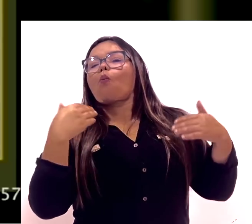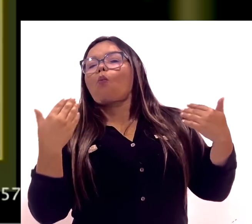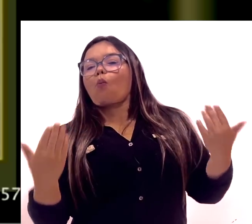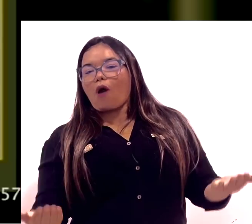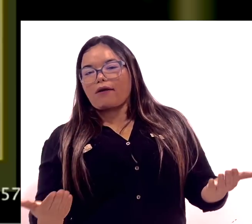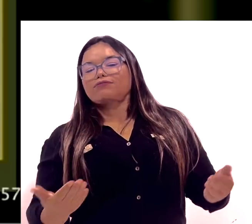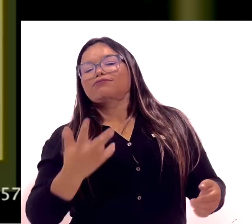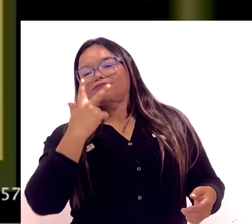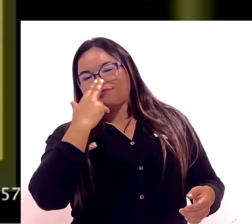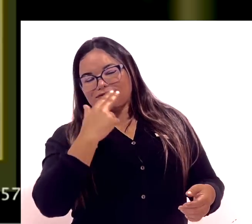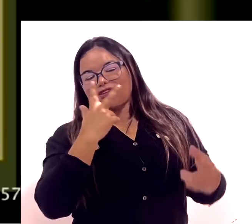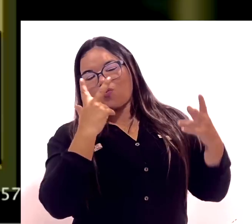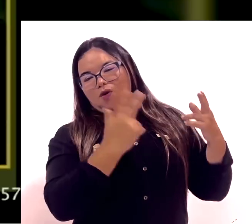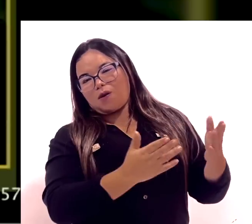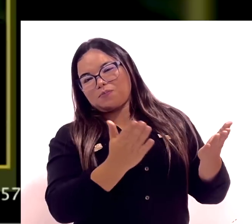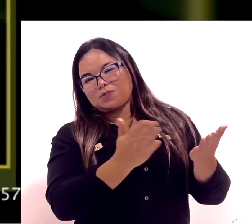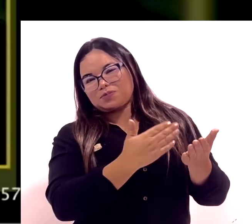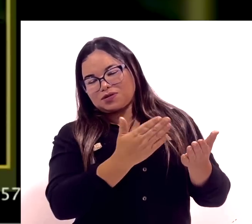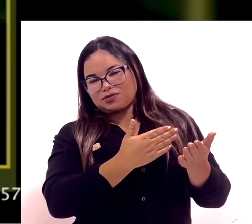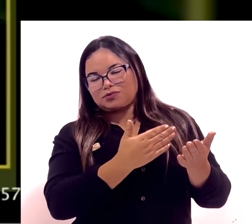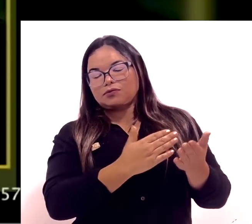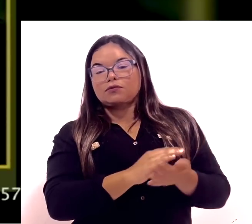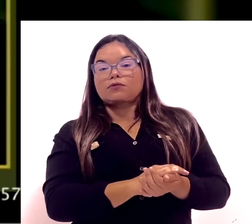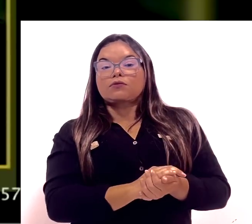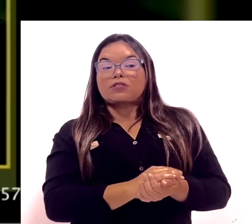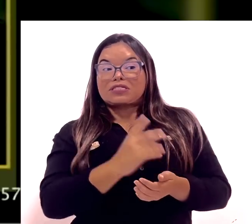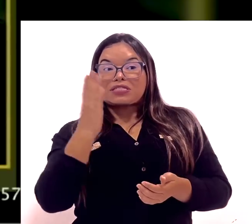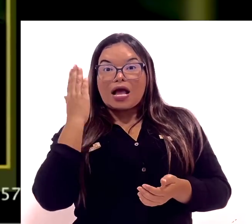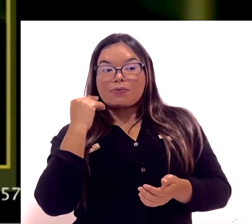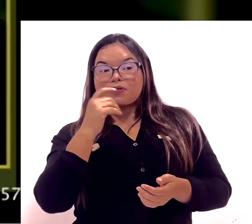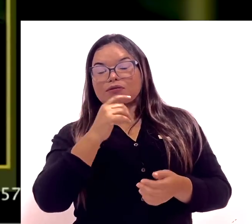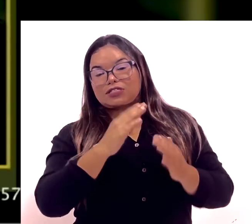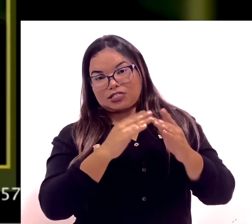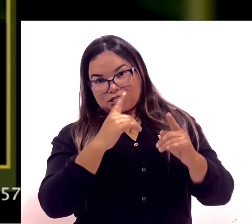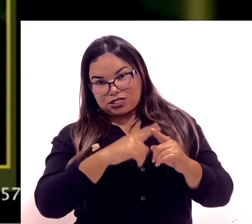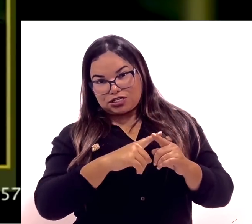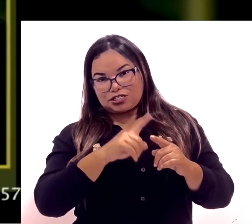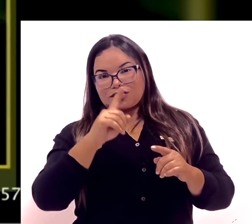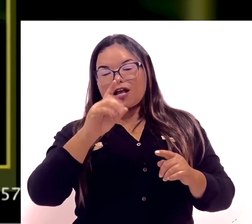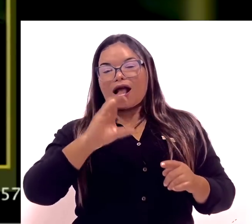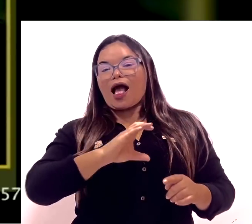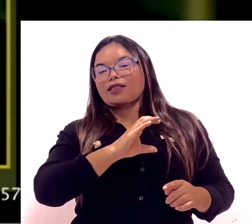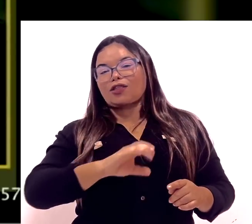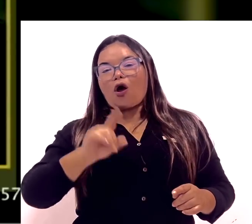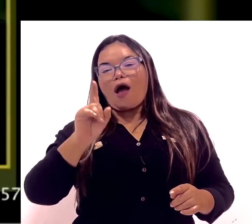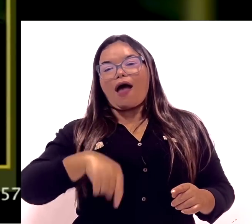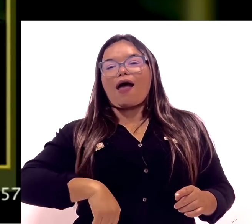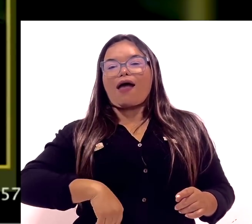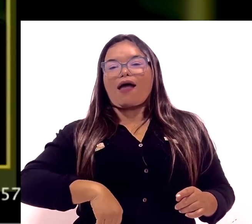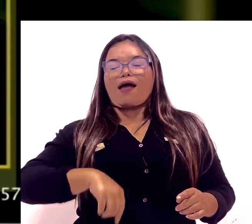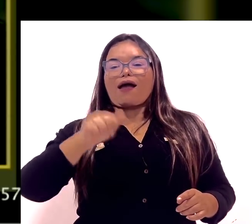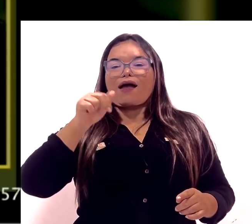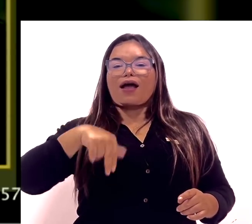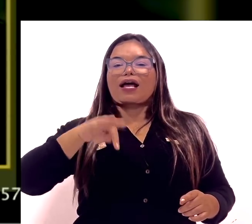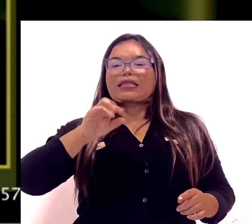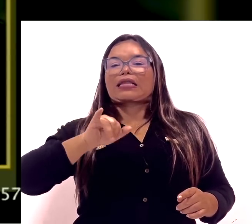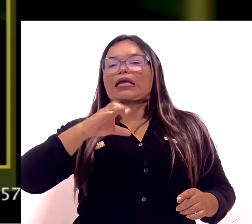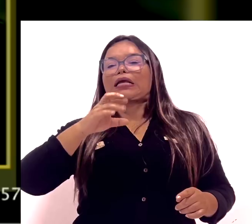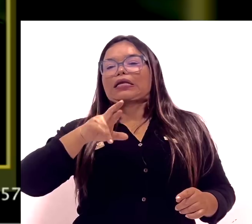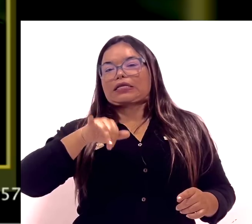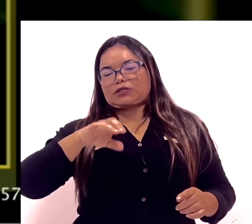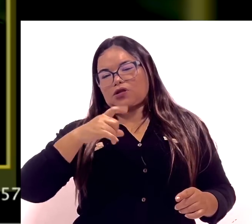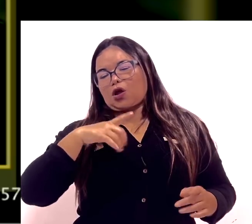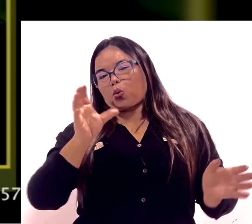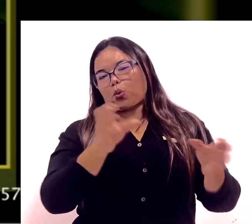anticristo como o papado romano. Dentre estes encontramos os valdenses, os hussitas, Wycliffe, Lutero, Calvino,